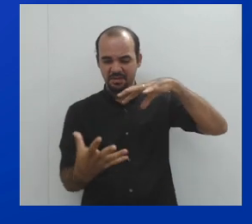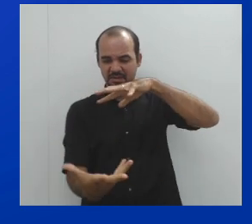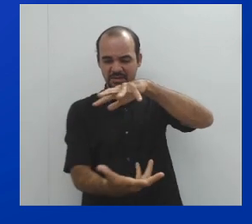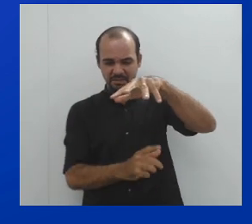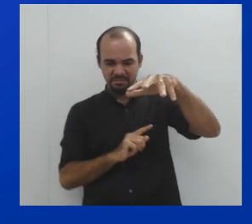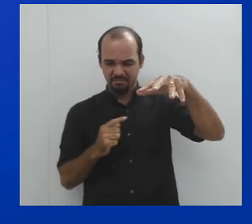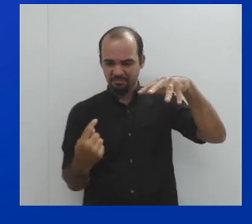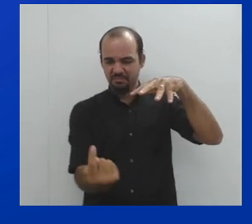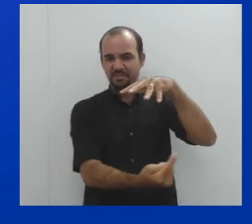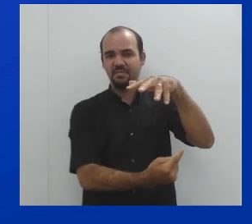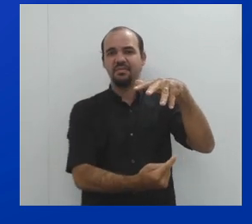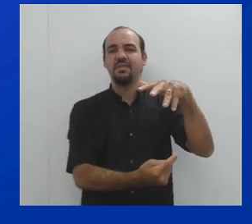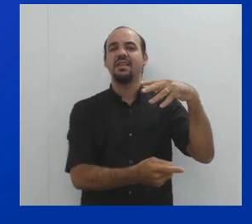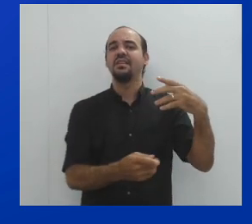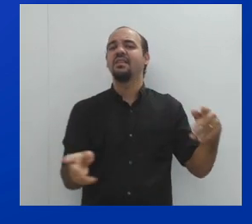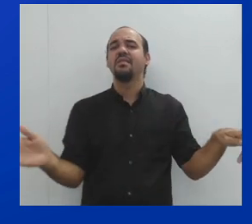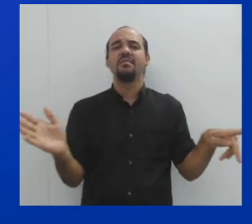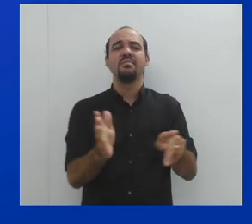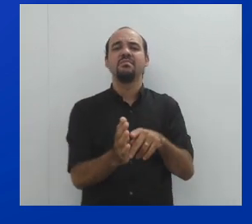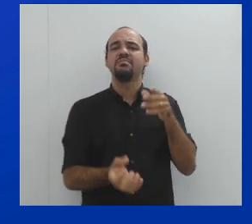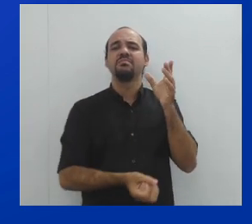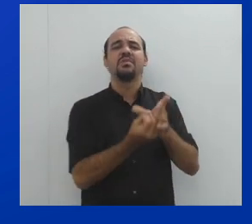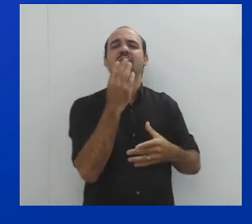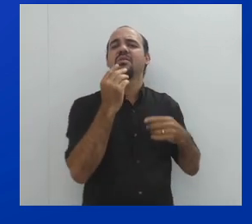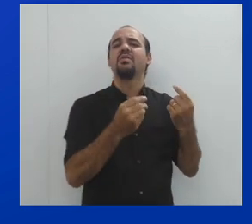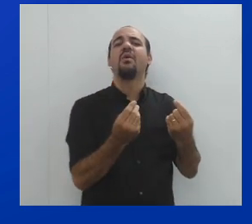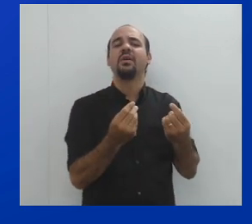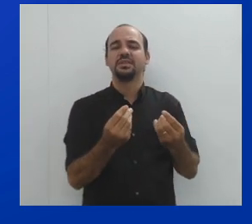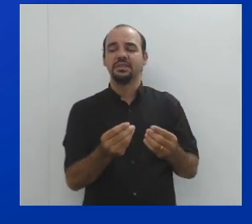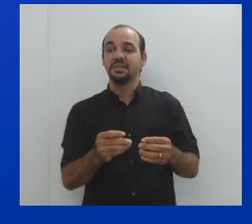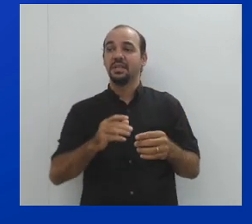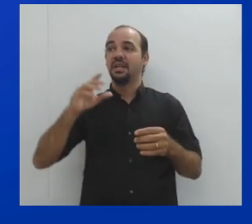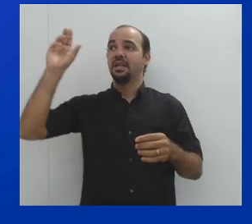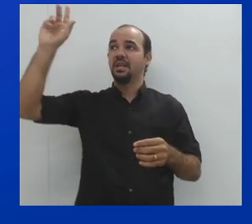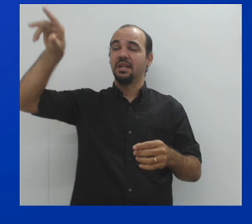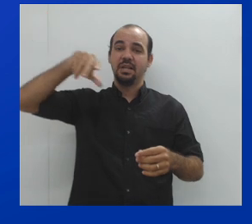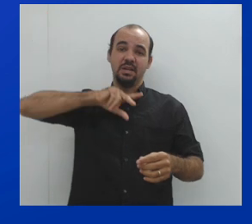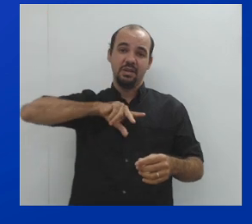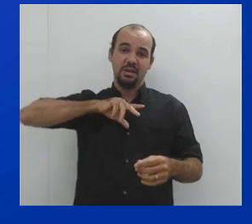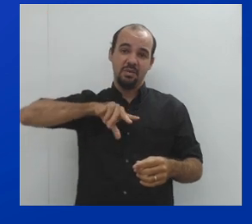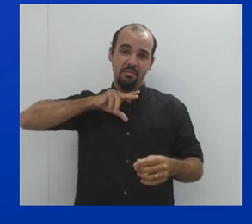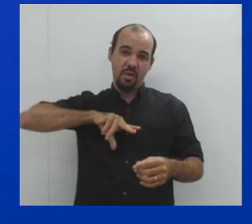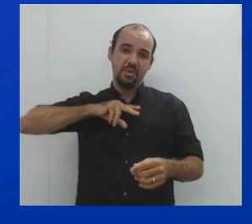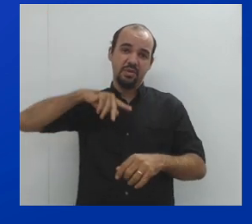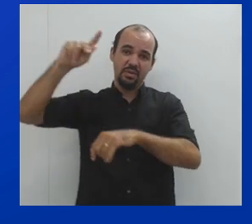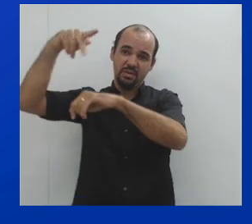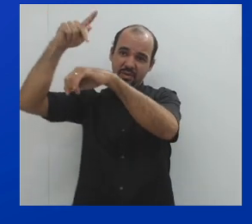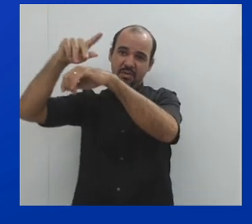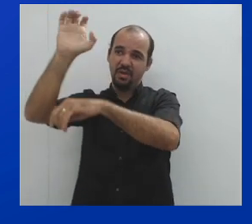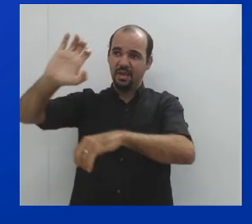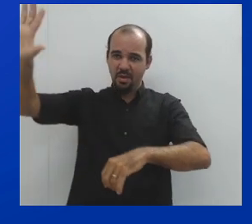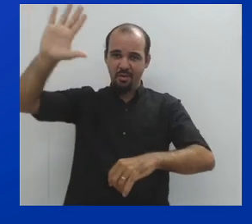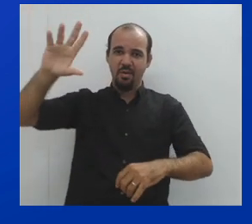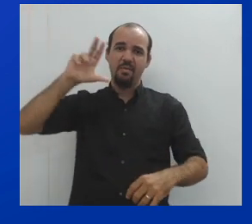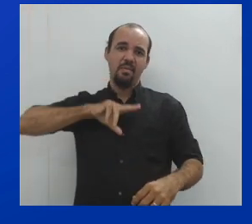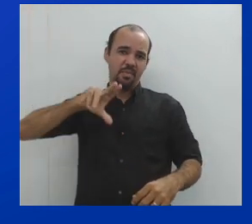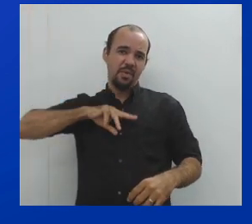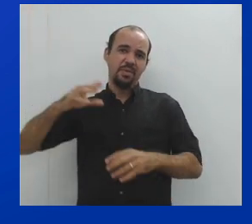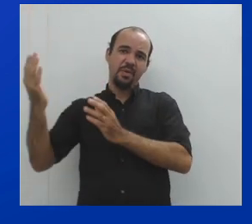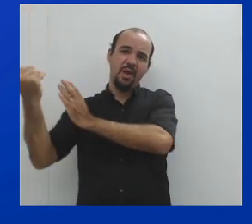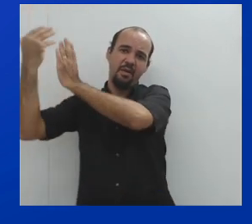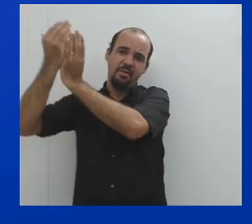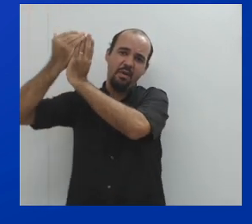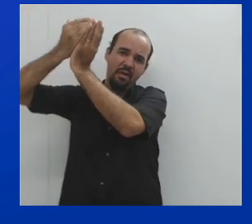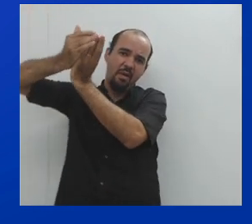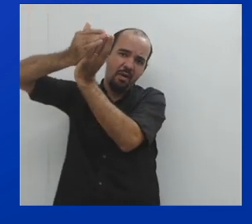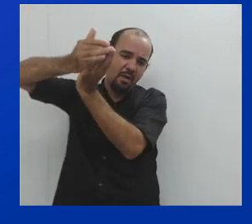os colonizadores, muito embora fosse rica a cultura lúdica infantil indígena, como já observada quando da chegada